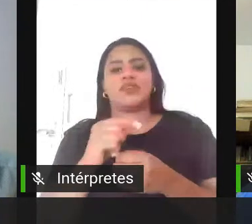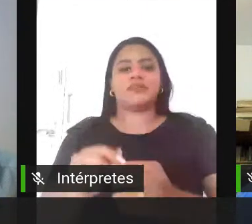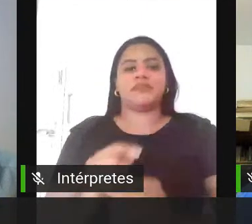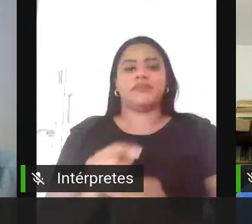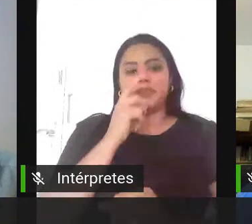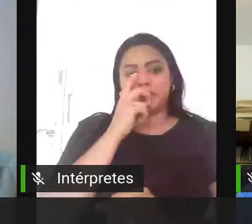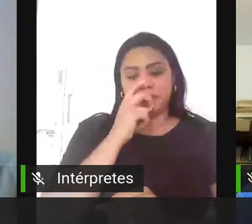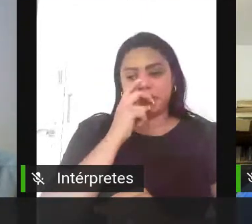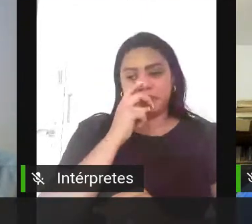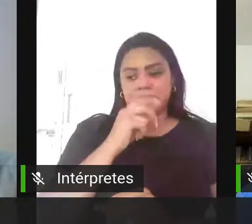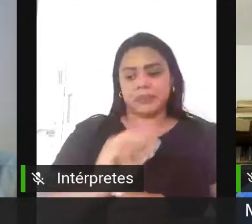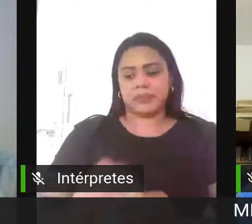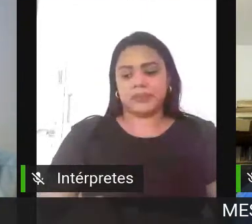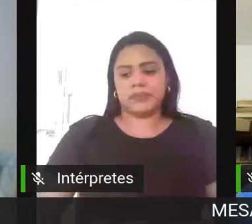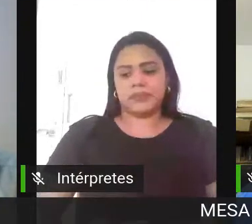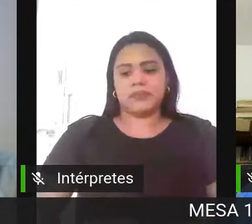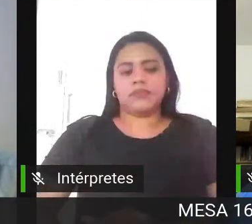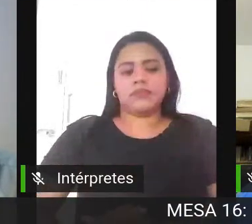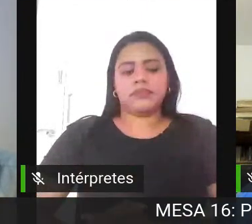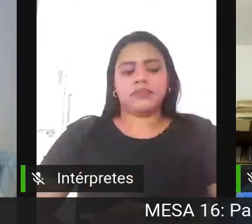a 16ª mesa, né,